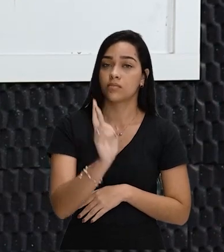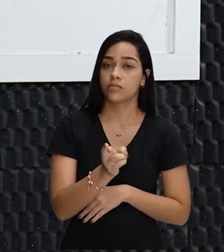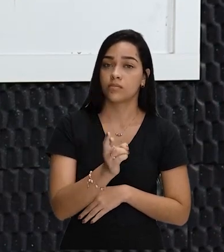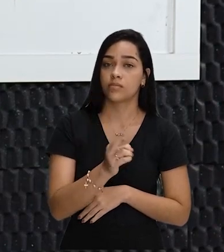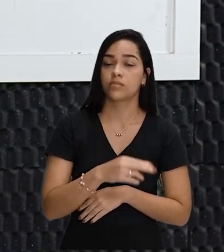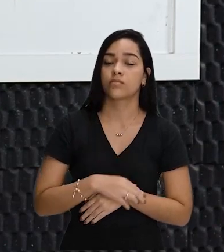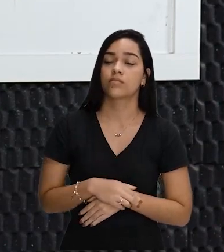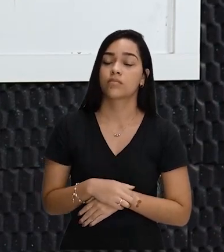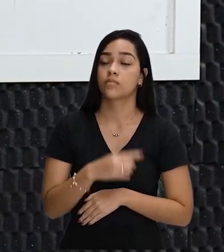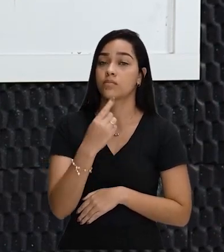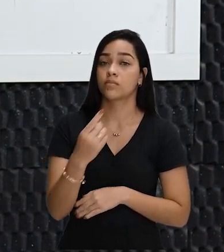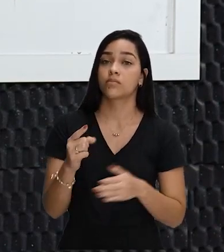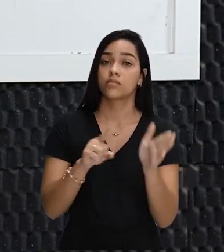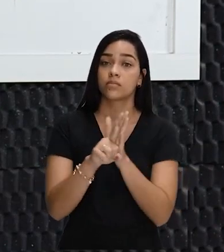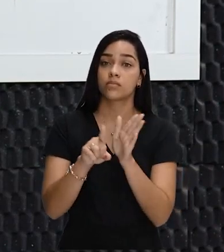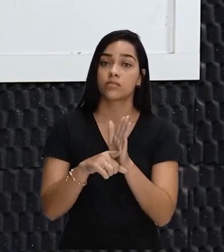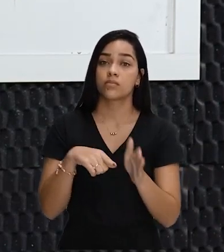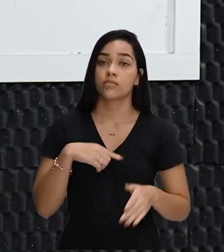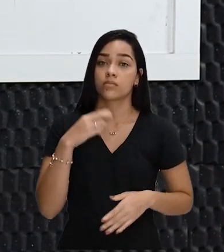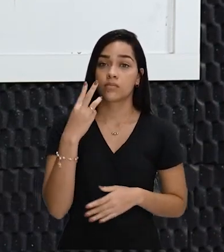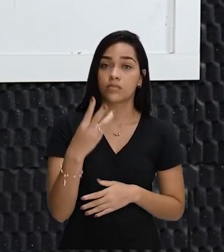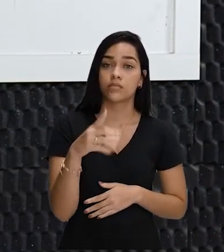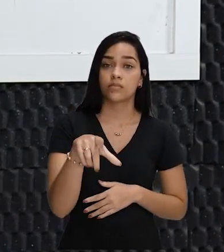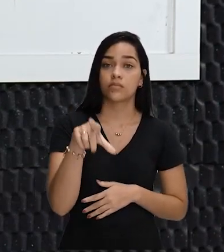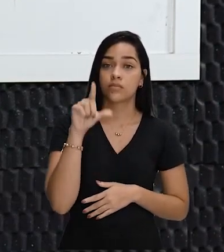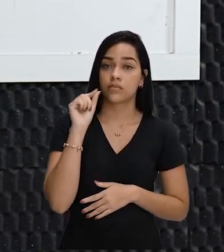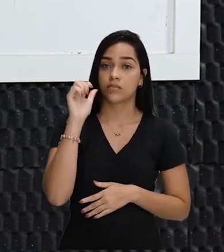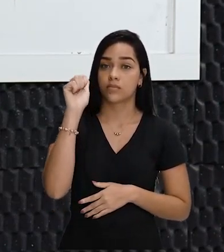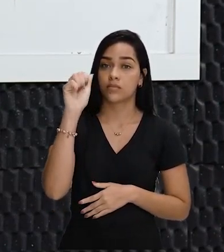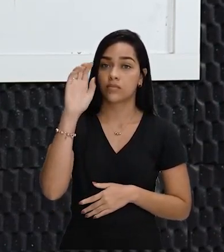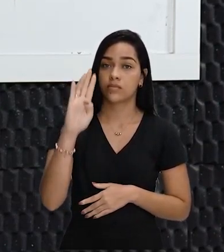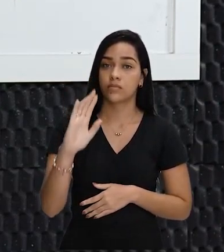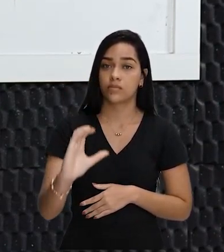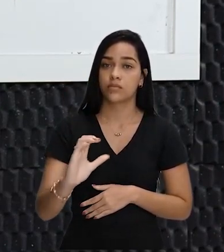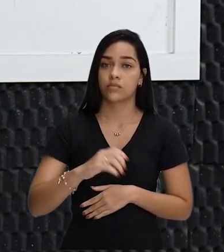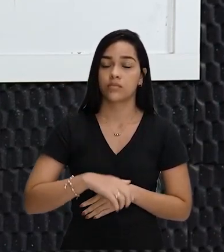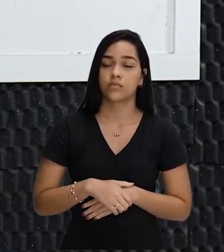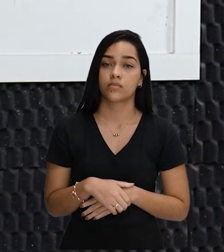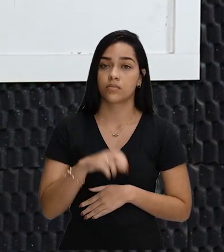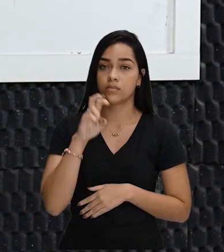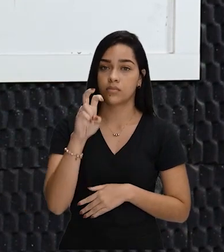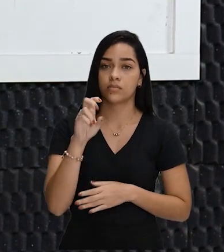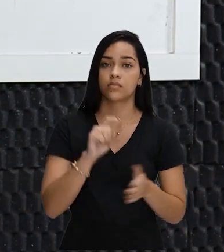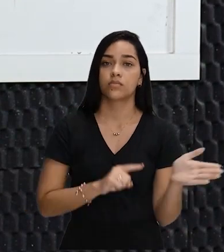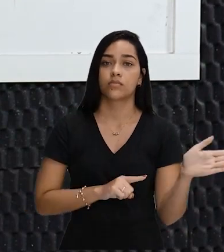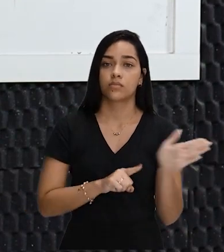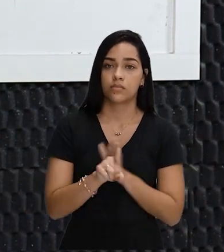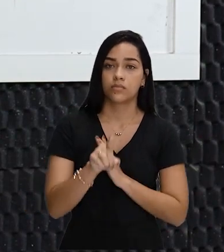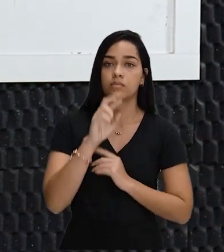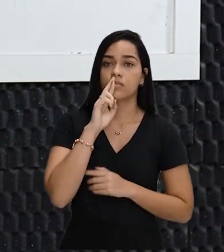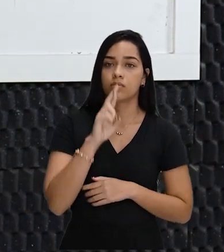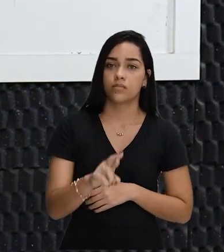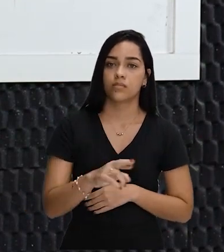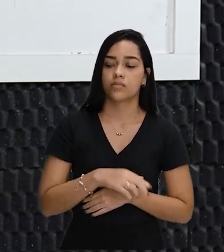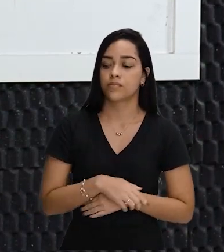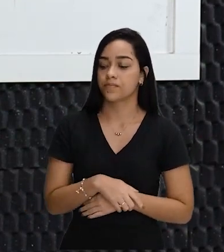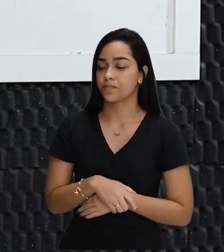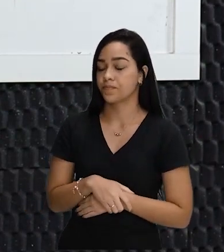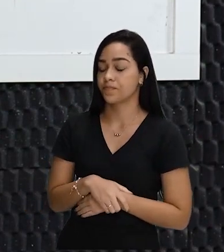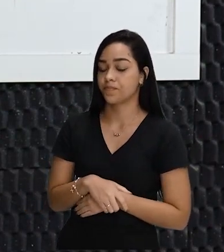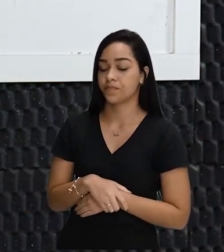e cada questão tem três alternativas tá então foram cinco questões que foram respondidas